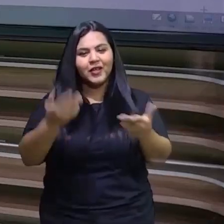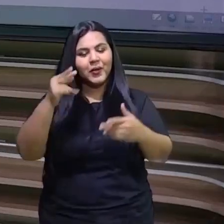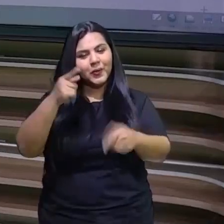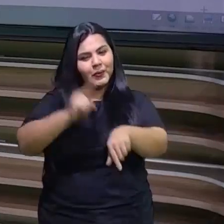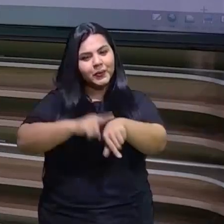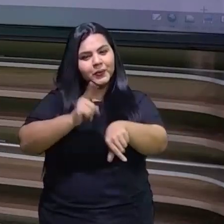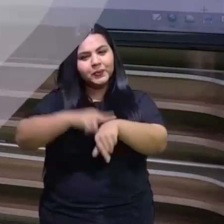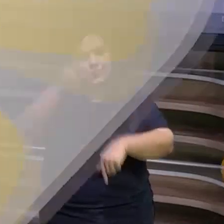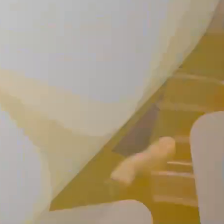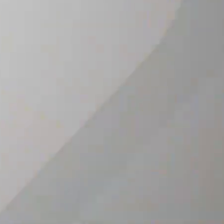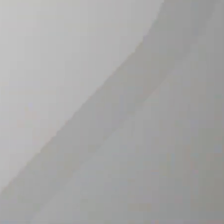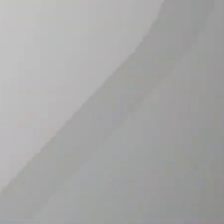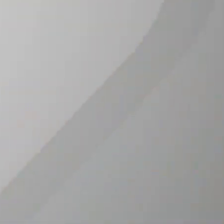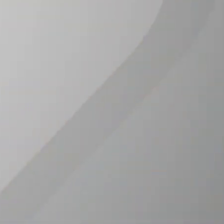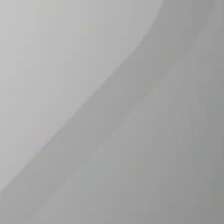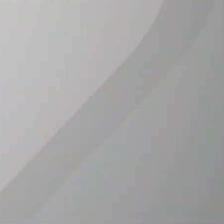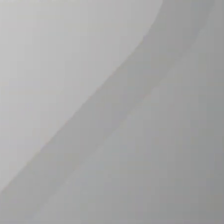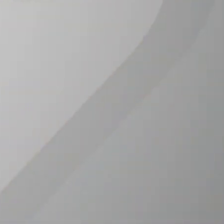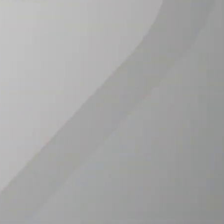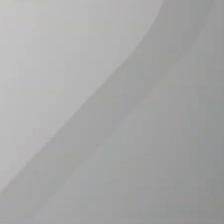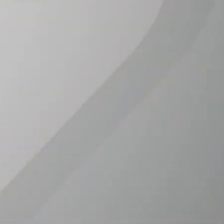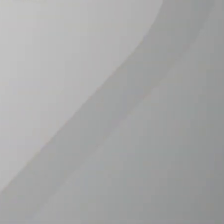estudar.